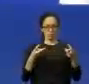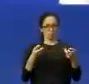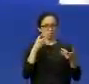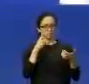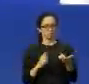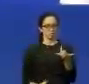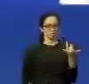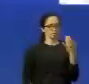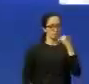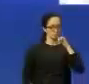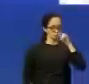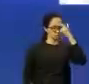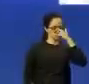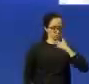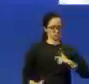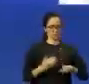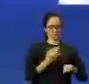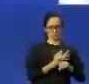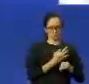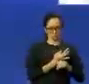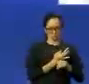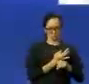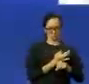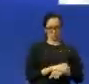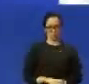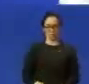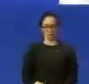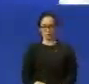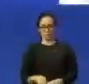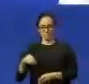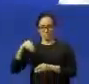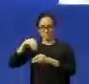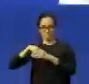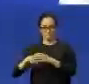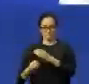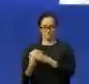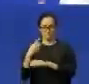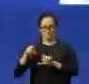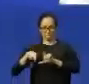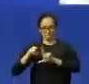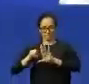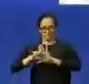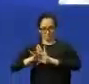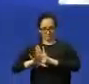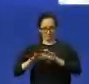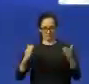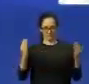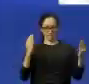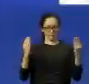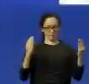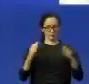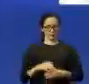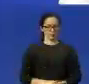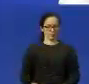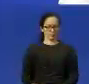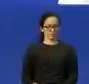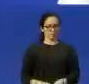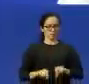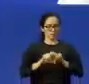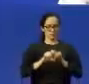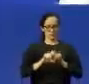resistência elétrica do corpo humano, né, 1000 ohms, com a resistência interna de um gerador elétrico. Utilizando a